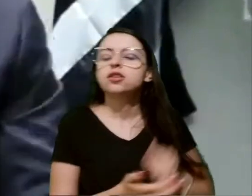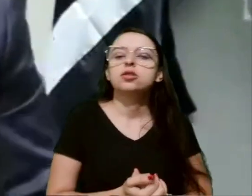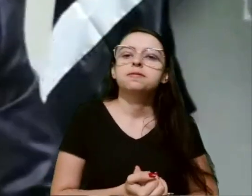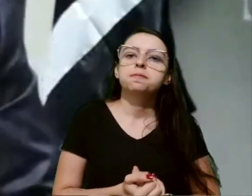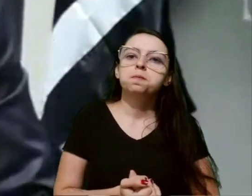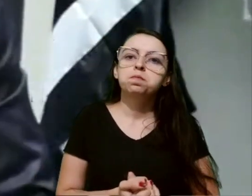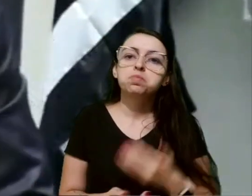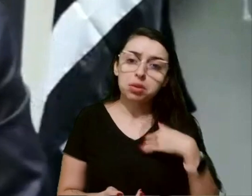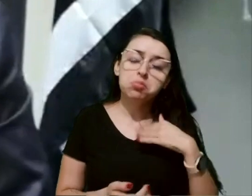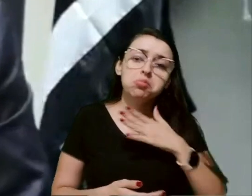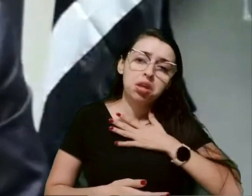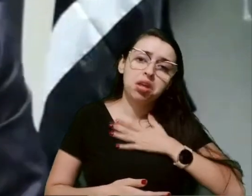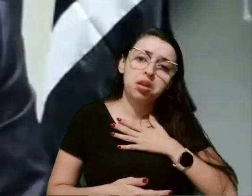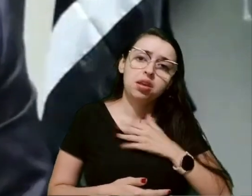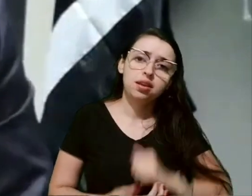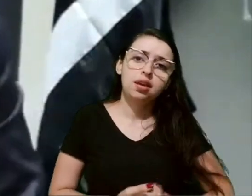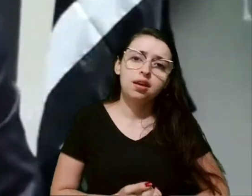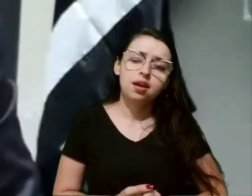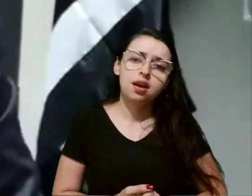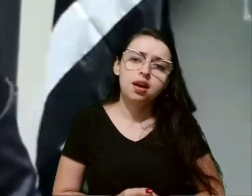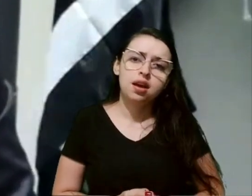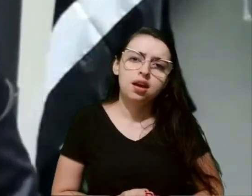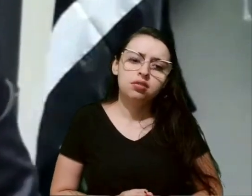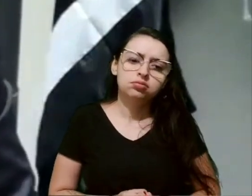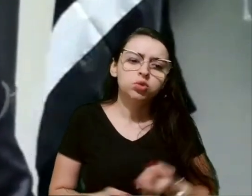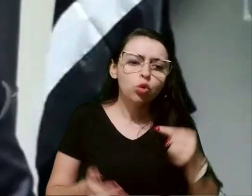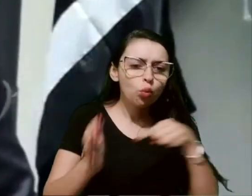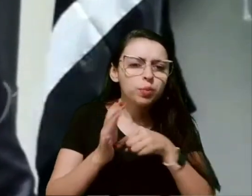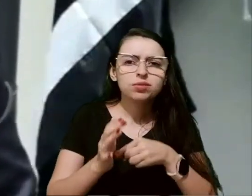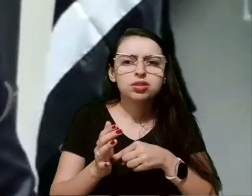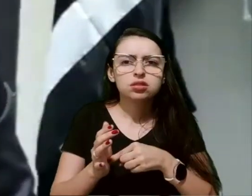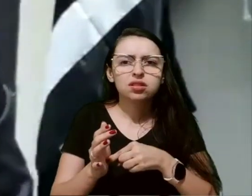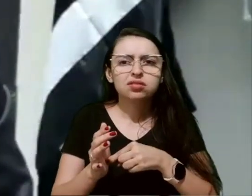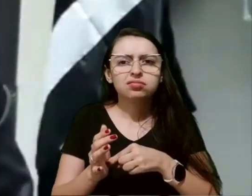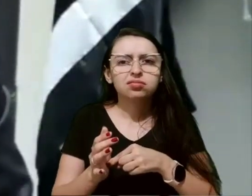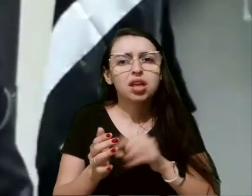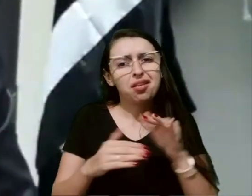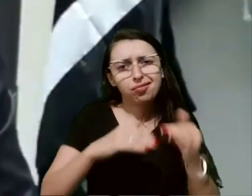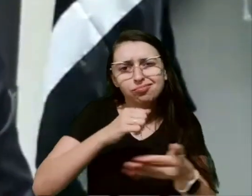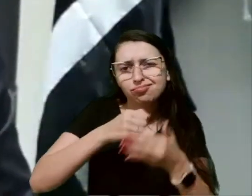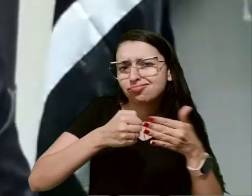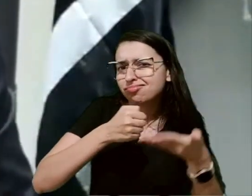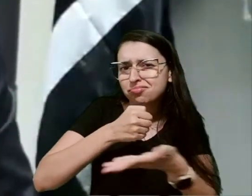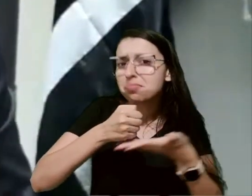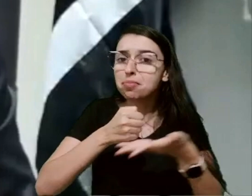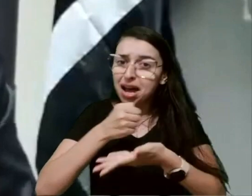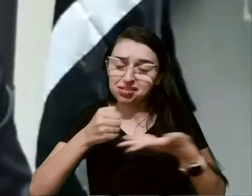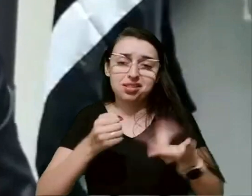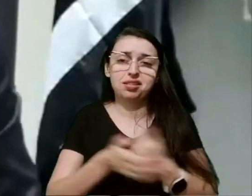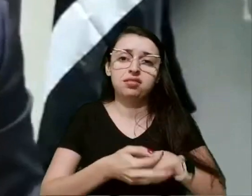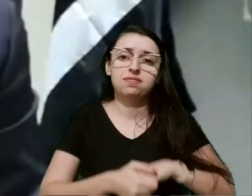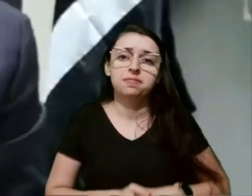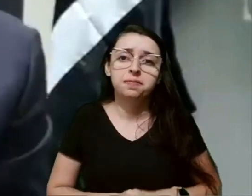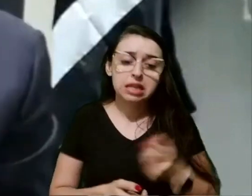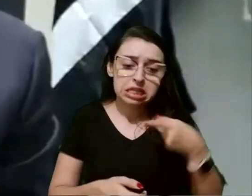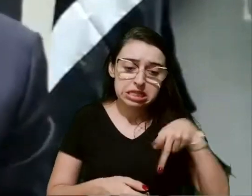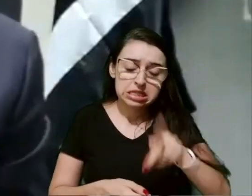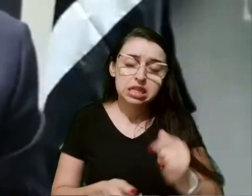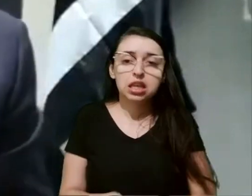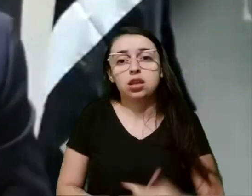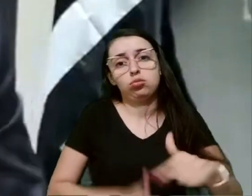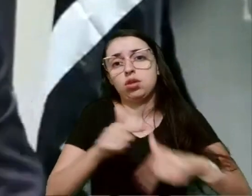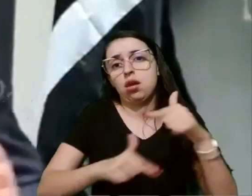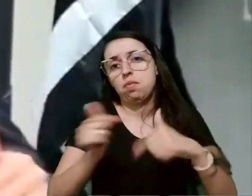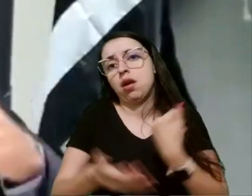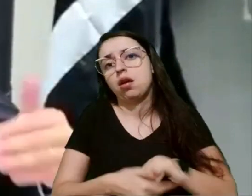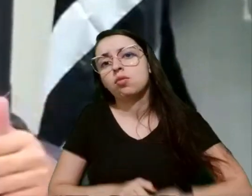E, assim, para mim, aquela abordagem não era uma abordagem suficiente, assim, eu não pra eu seguir minha carreira acadêmica. Eu